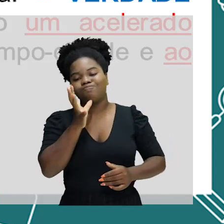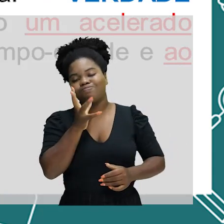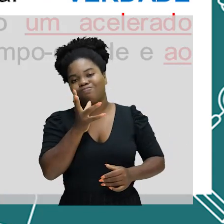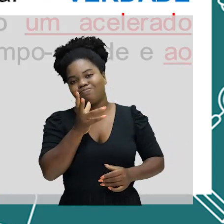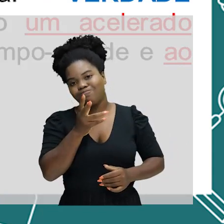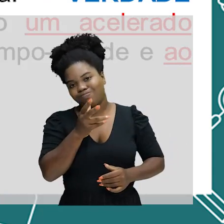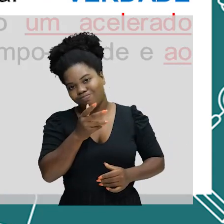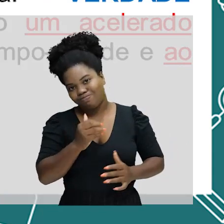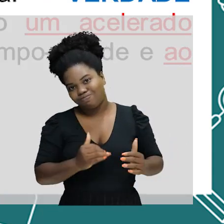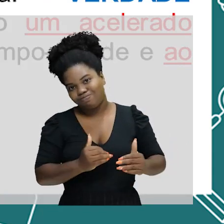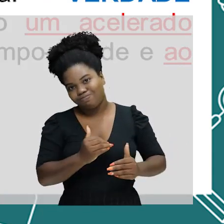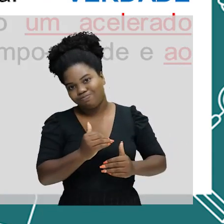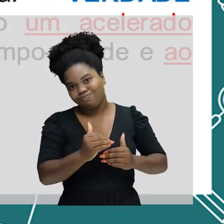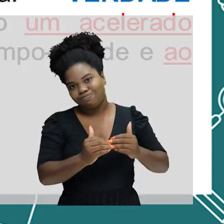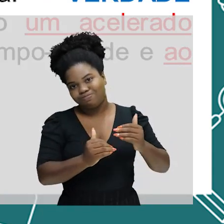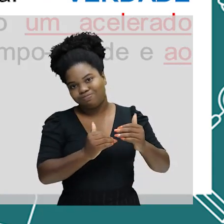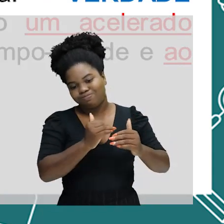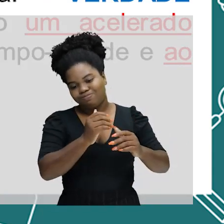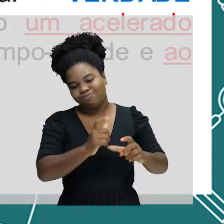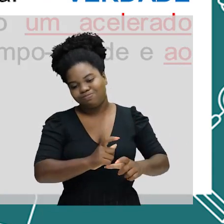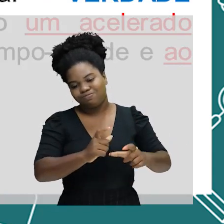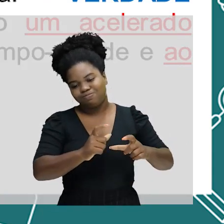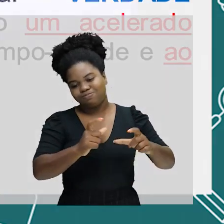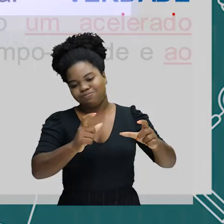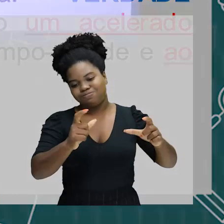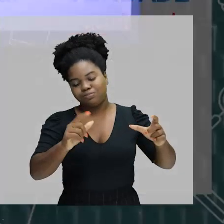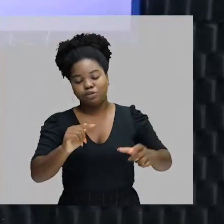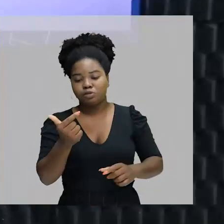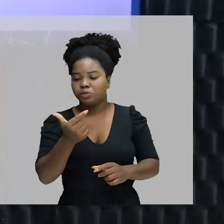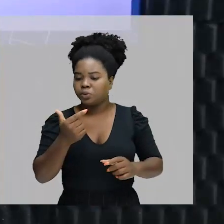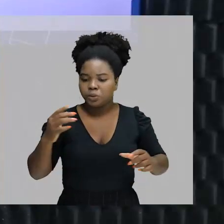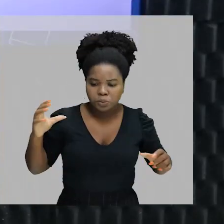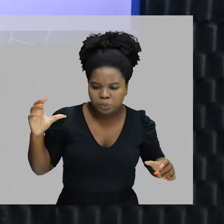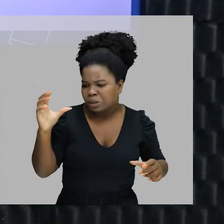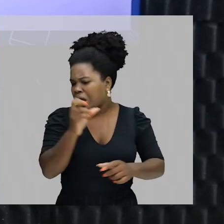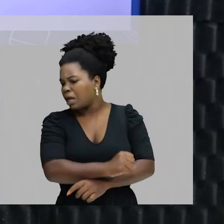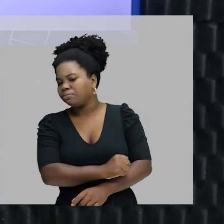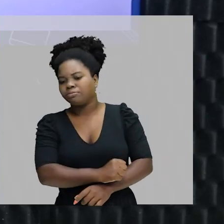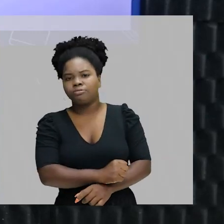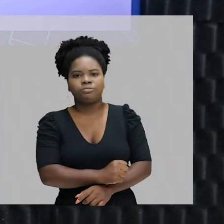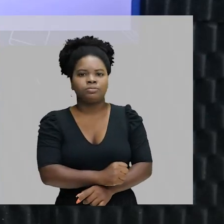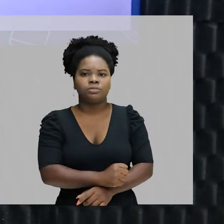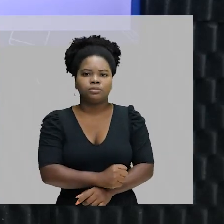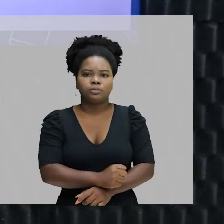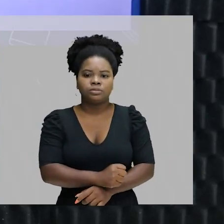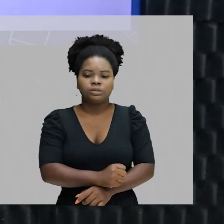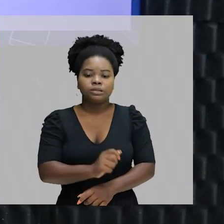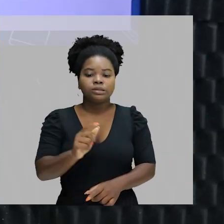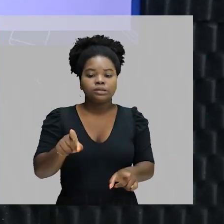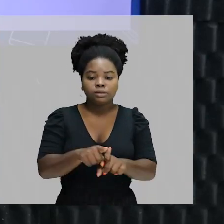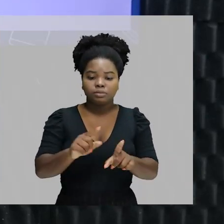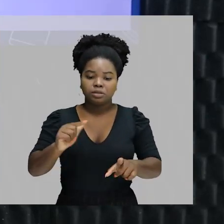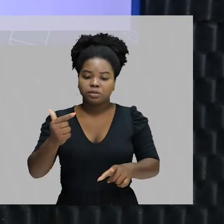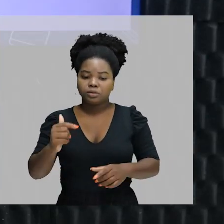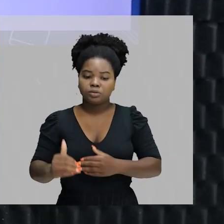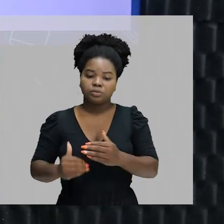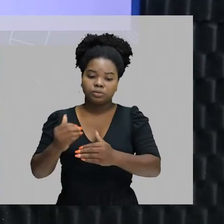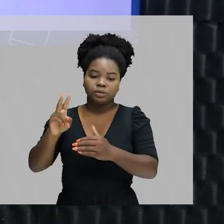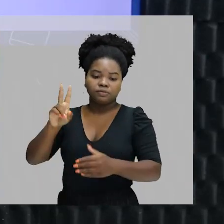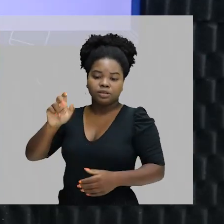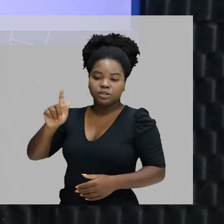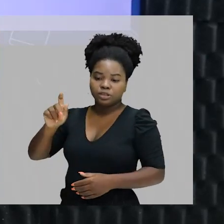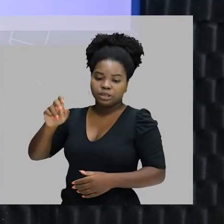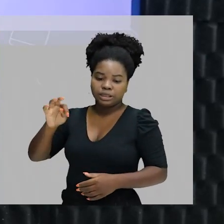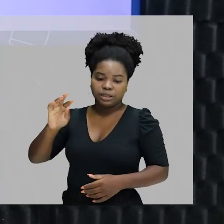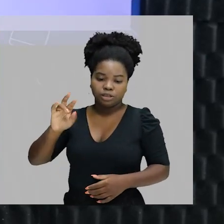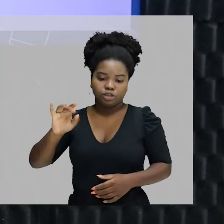comparado a décadas anteriores. Então, nós não temos esse acelerado crescimento demográfico e não temos esse elevado crescimento vegetativo.